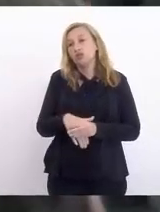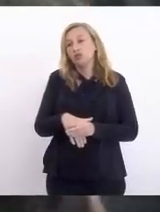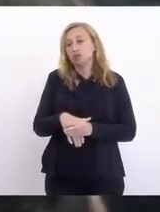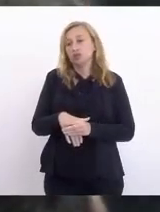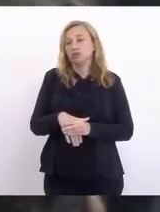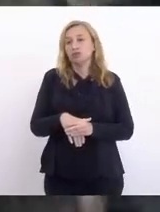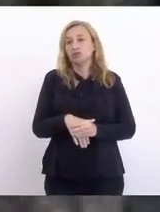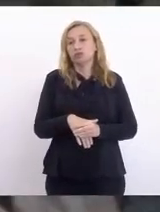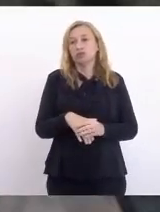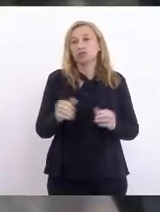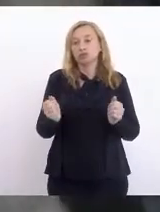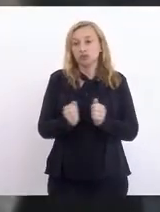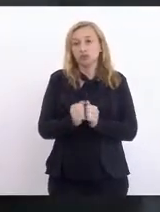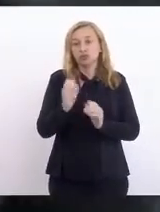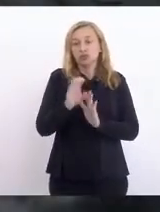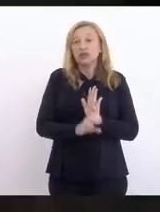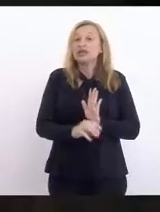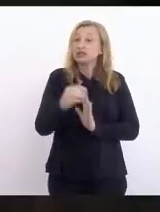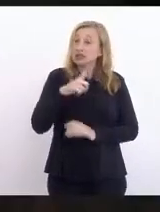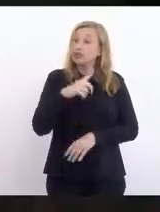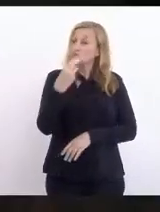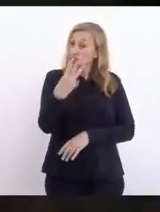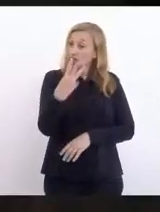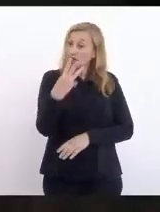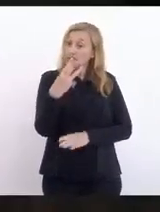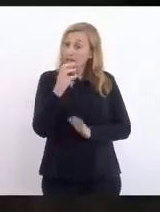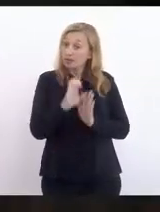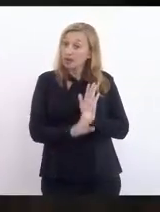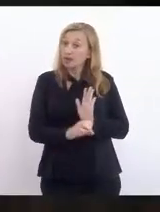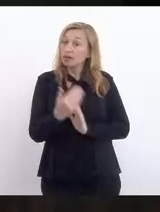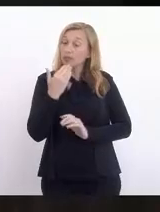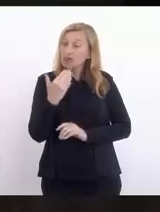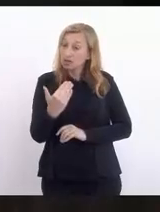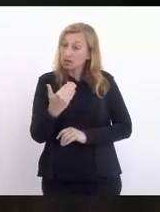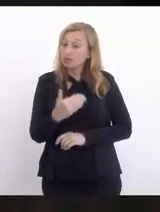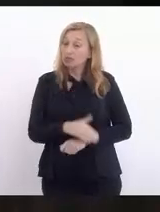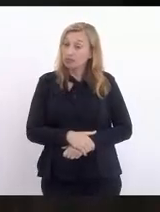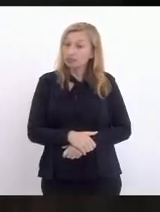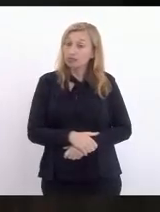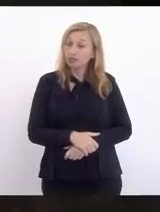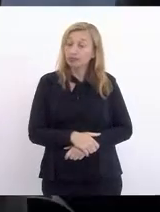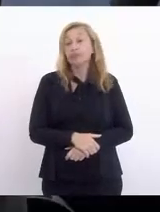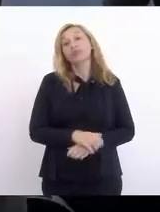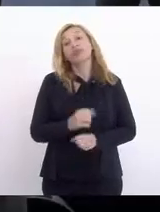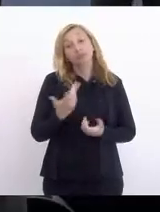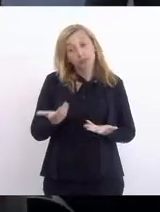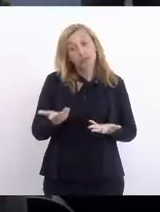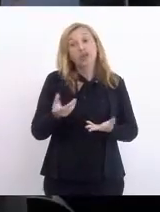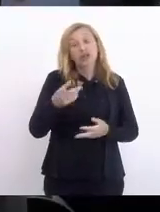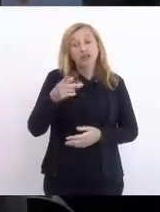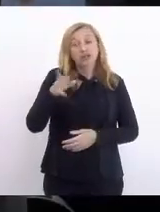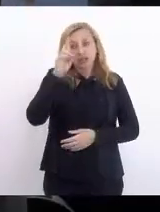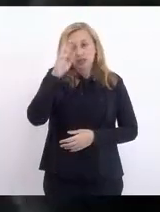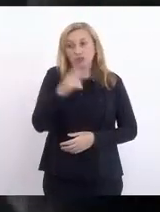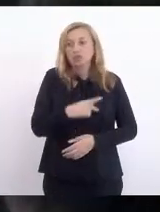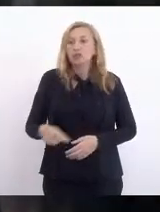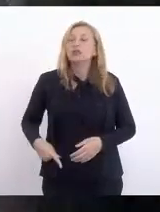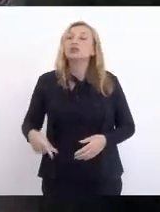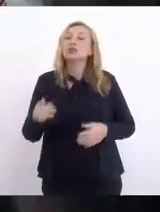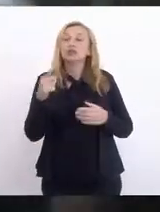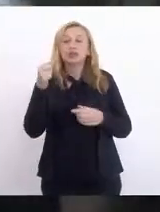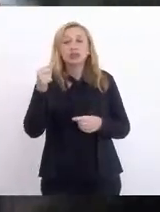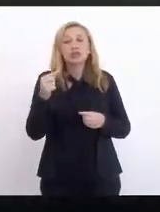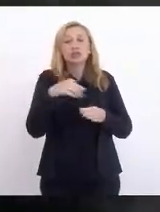brasileiro naturalizado temos três emendas p eu possa pois essa preta aí eu queria era